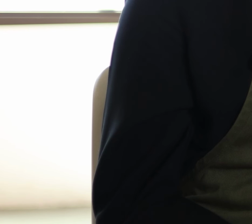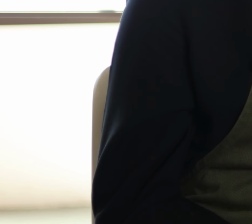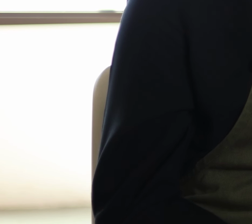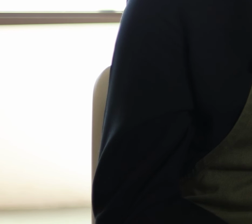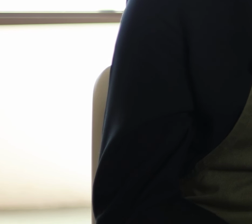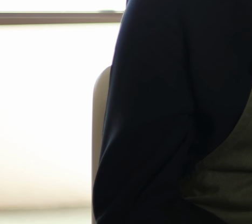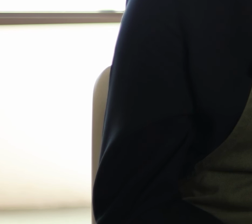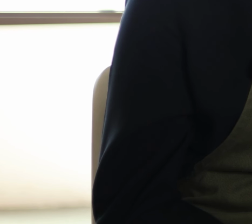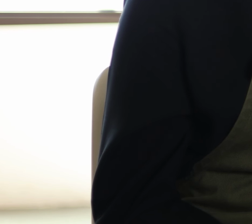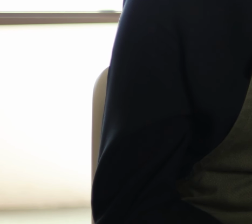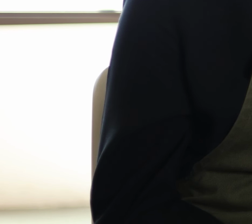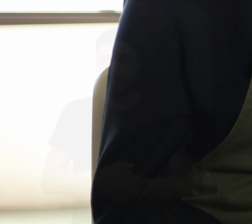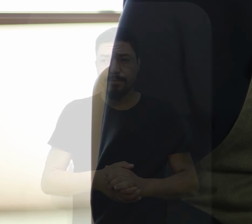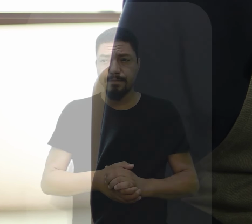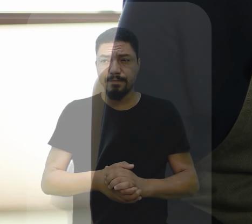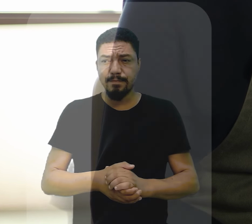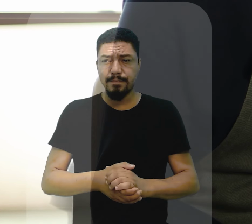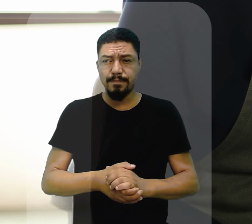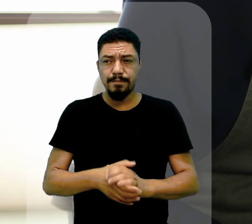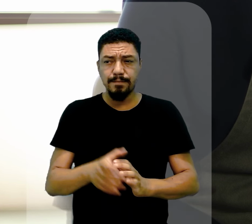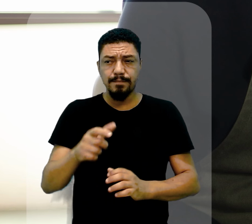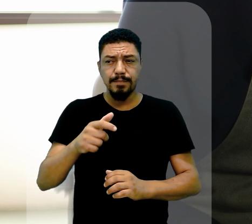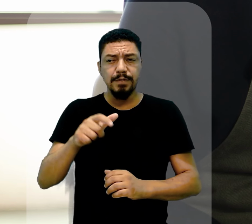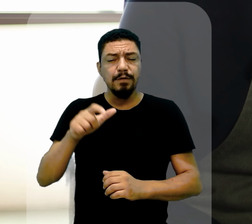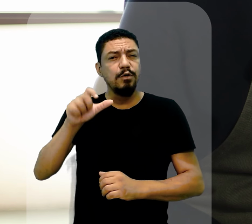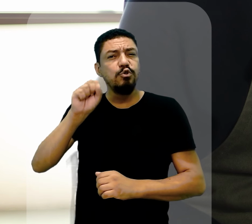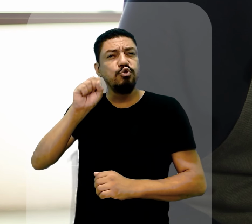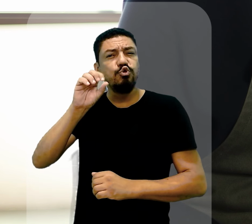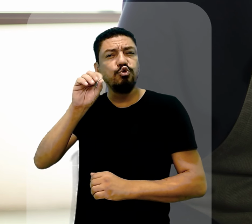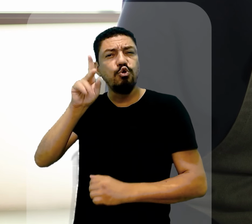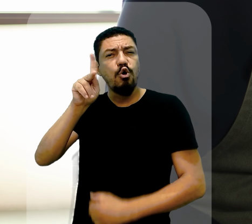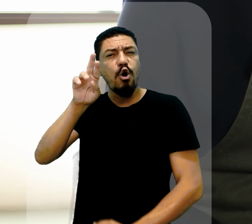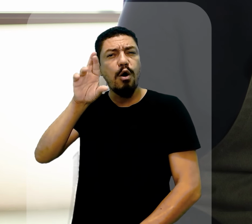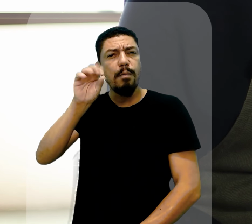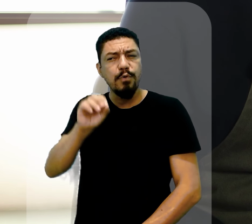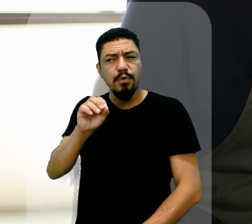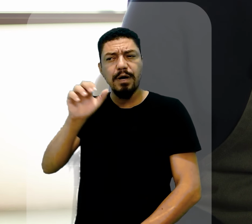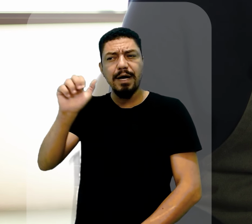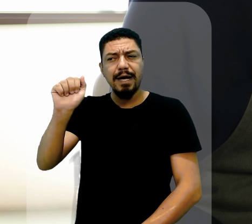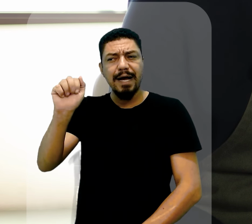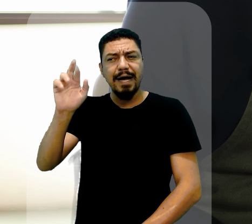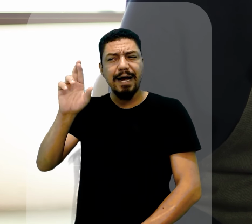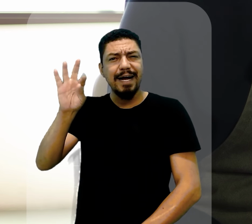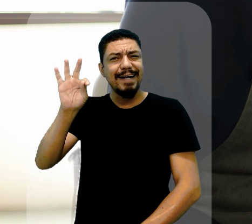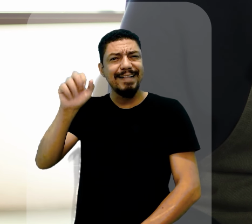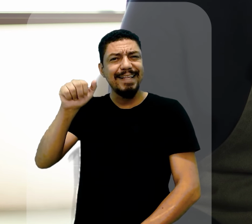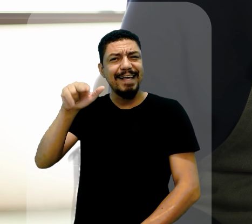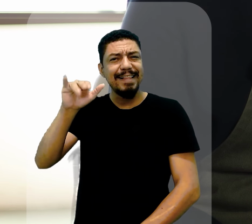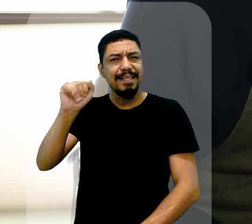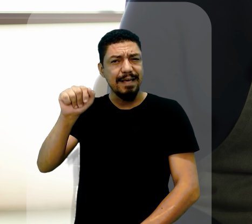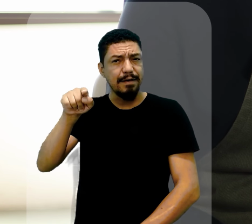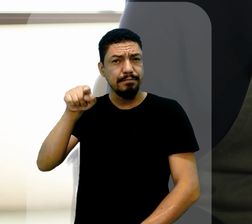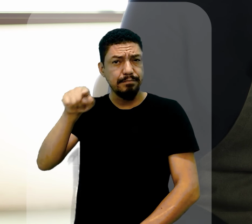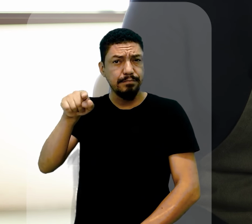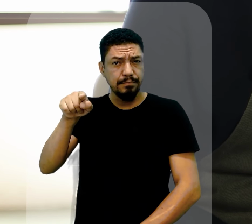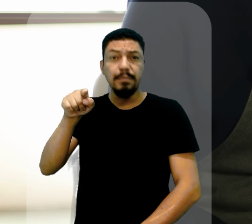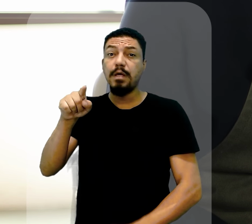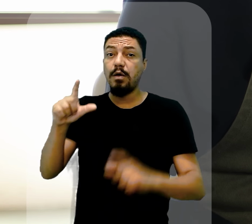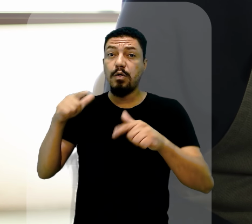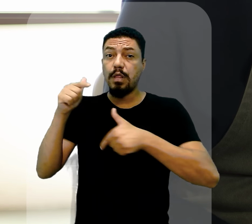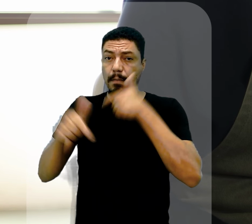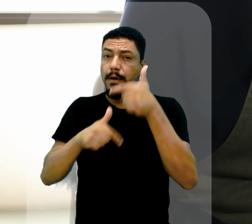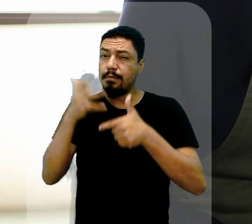Sopro em Artânia é um trabalho bonito que eu fiz